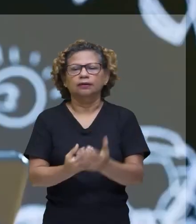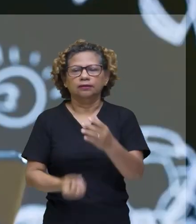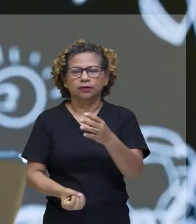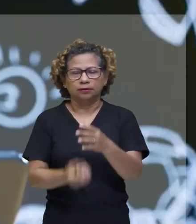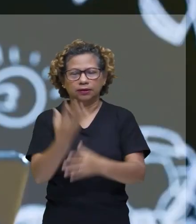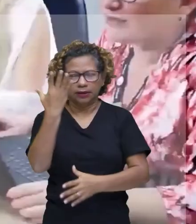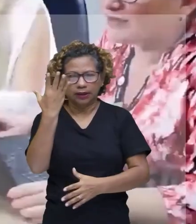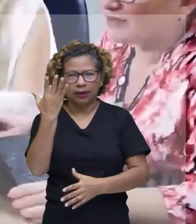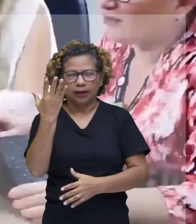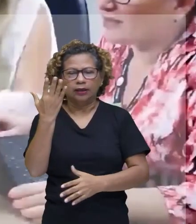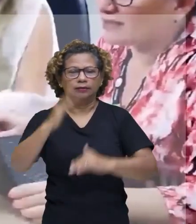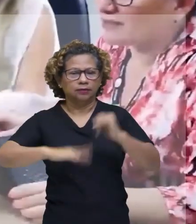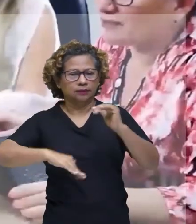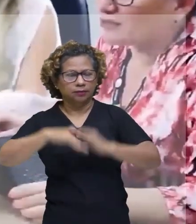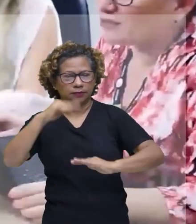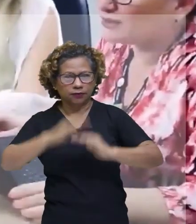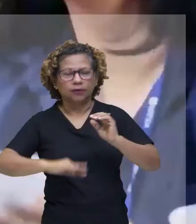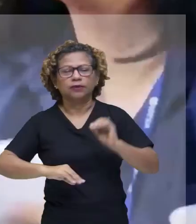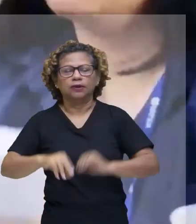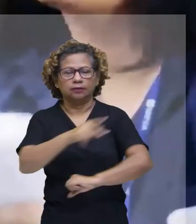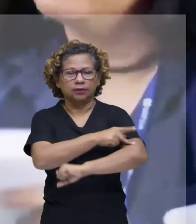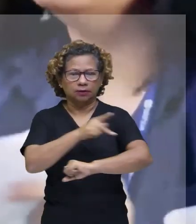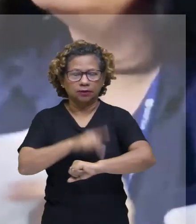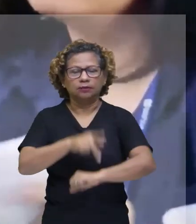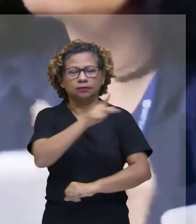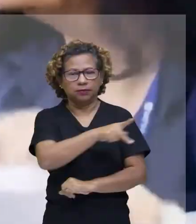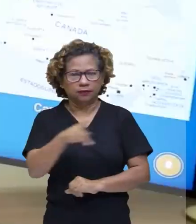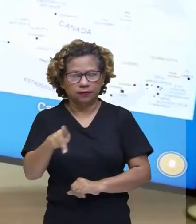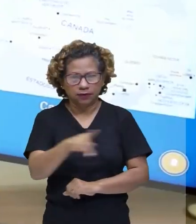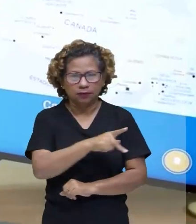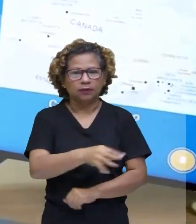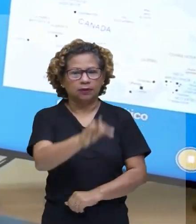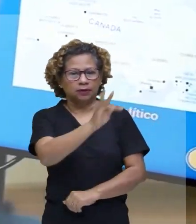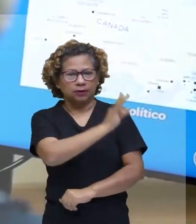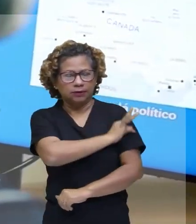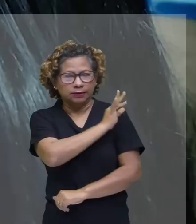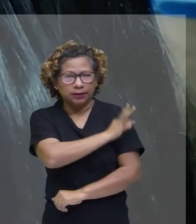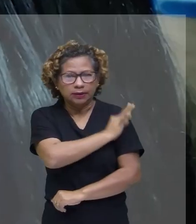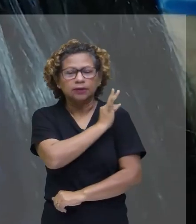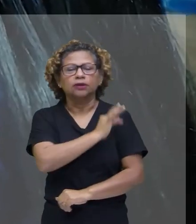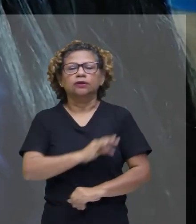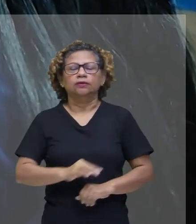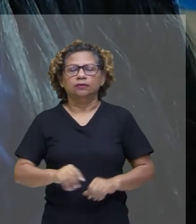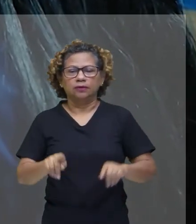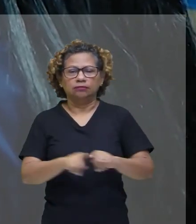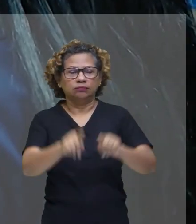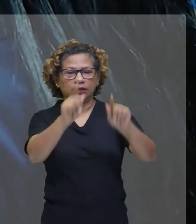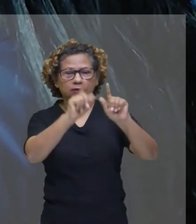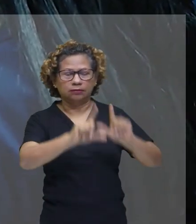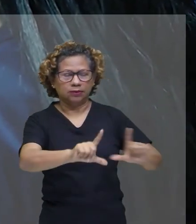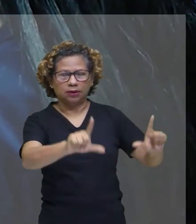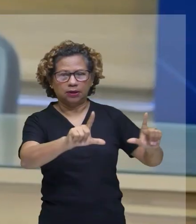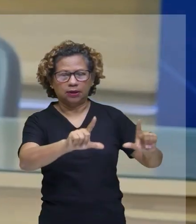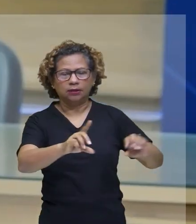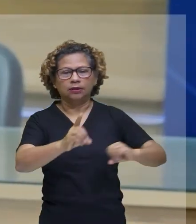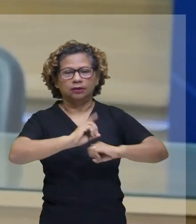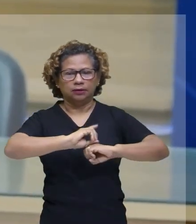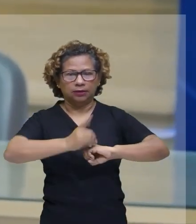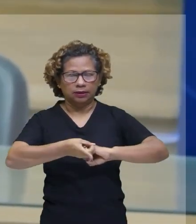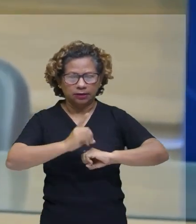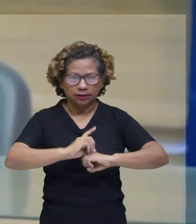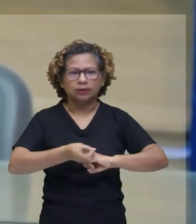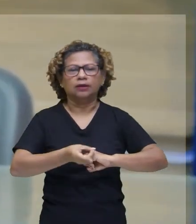de pedagogos, professores, técnicos e profissionais de design e TV, especializados na produção de